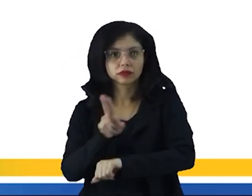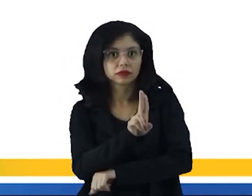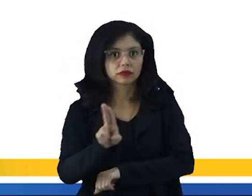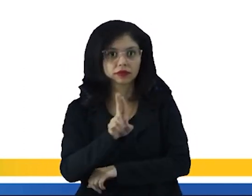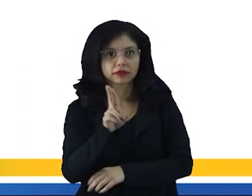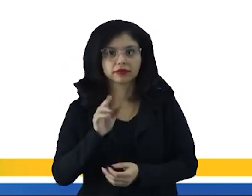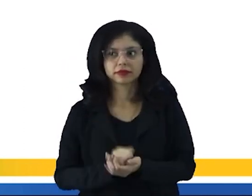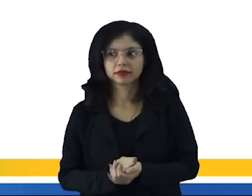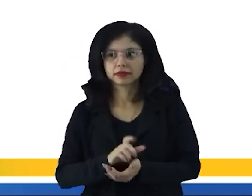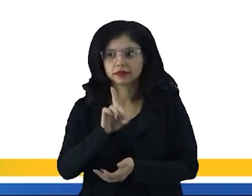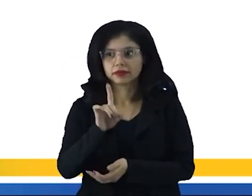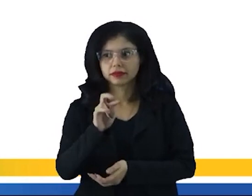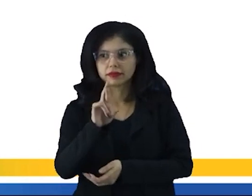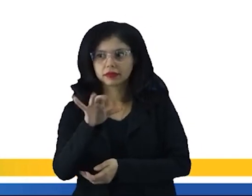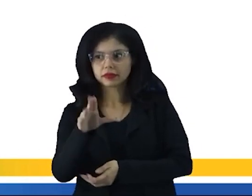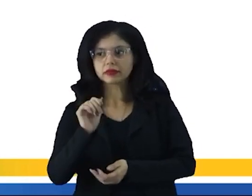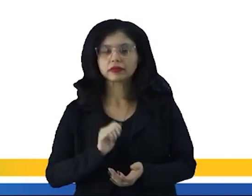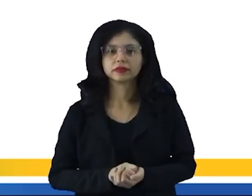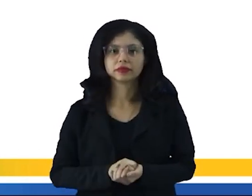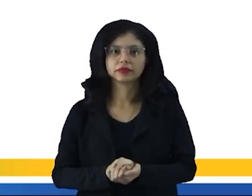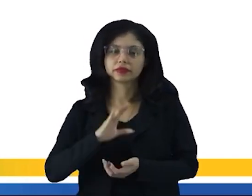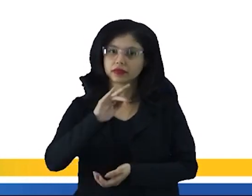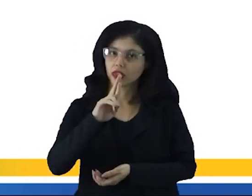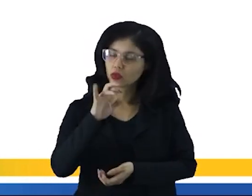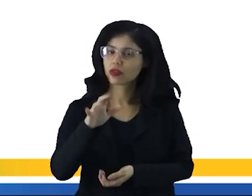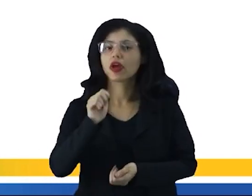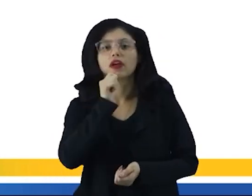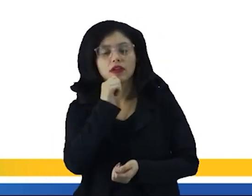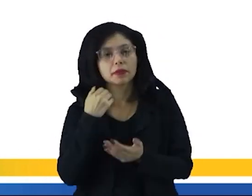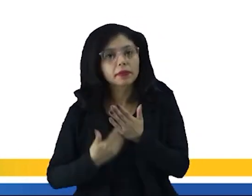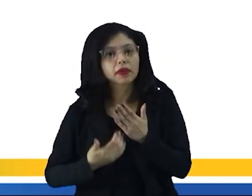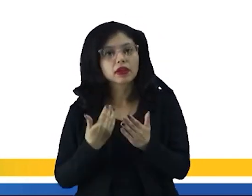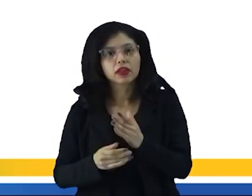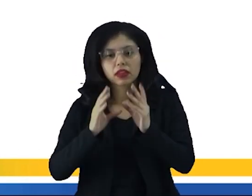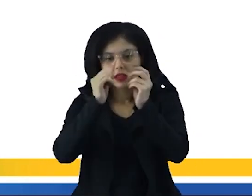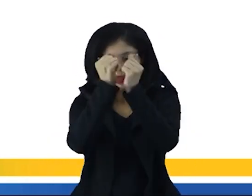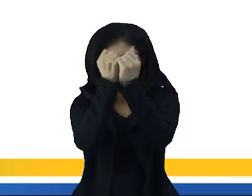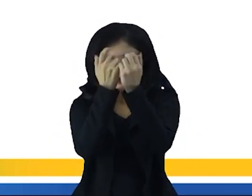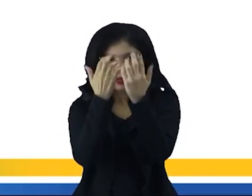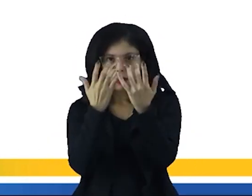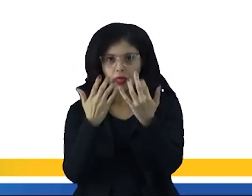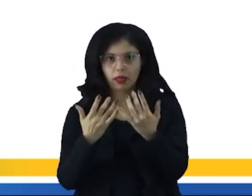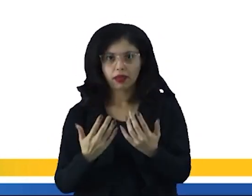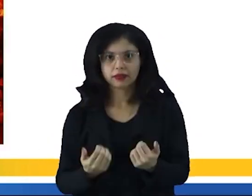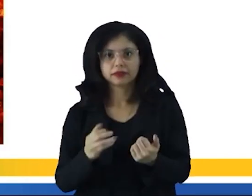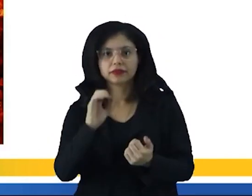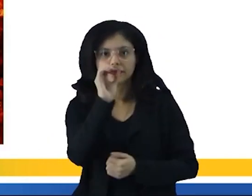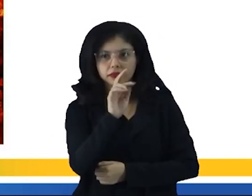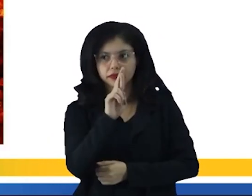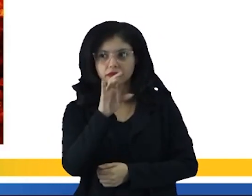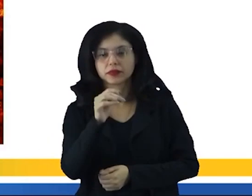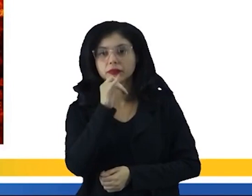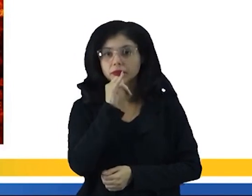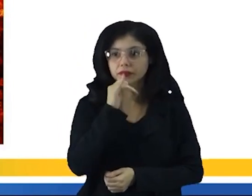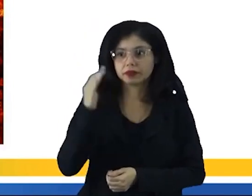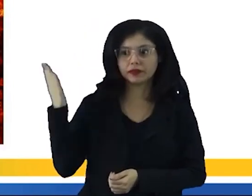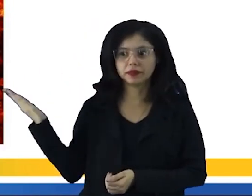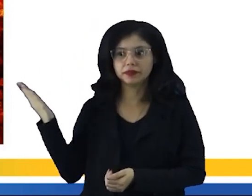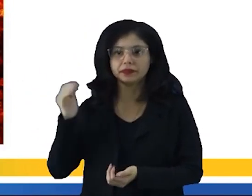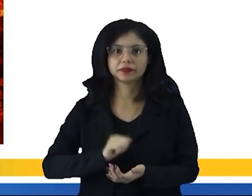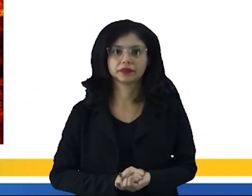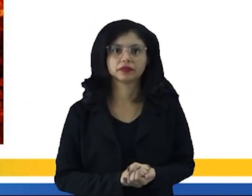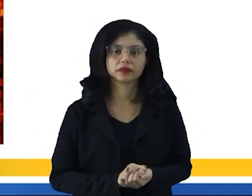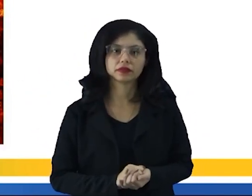de decídua ou caducifólia, que perde suas folhas no outono. É aquele exemplo que eu estava dando para vocês ainda